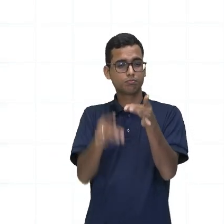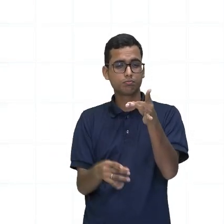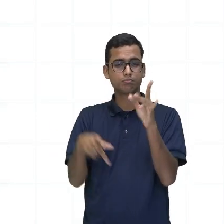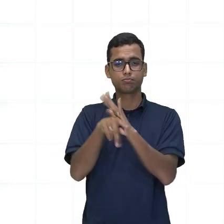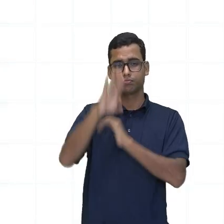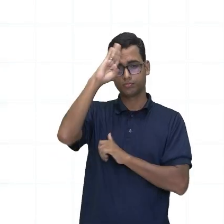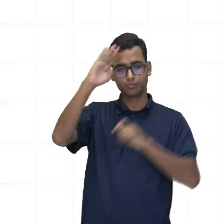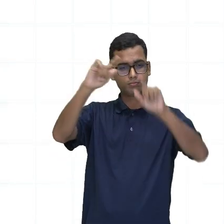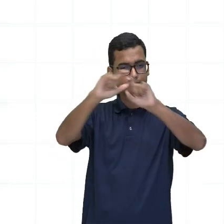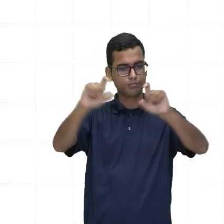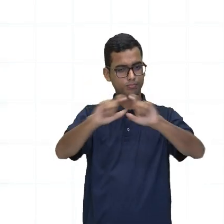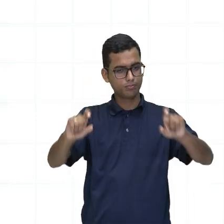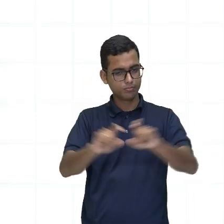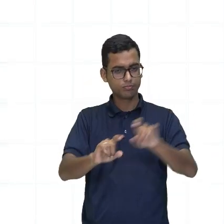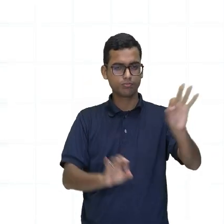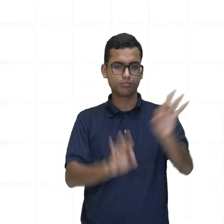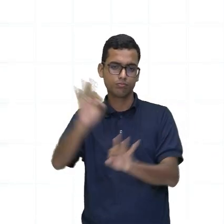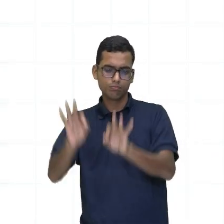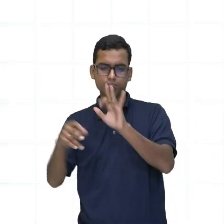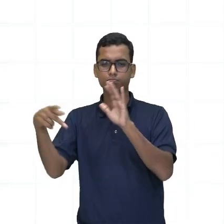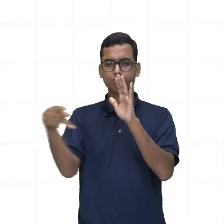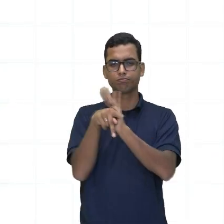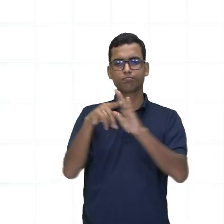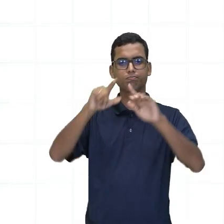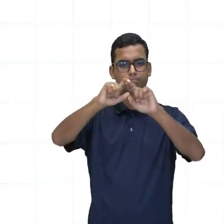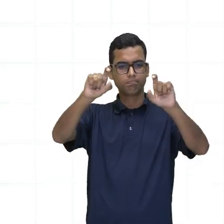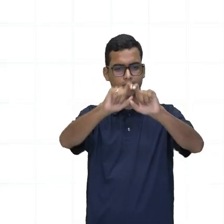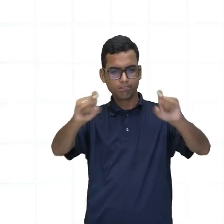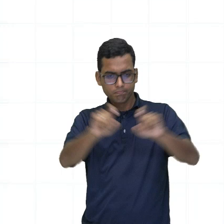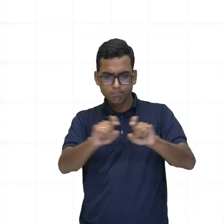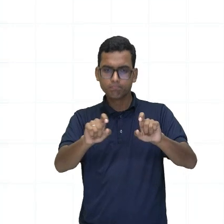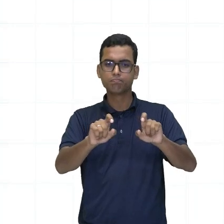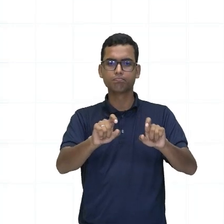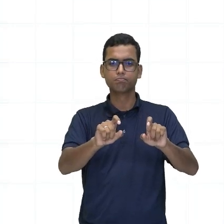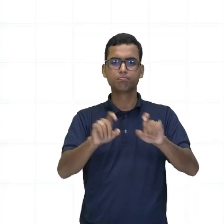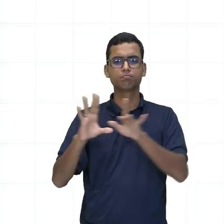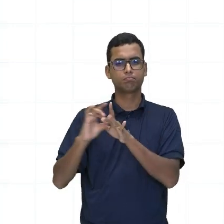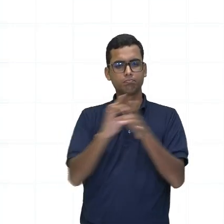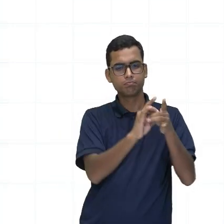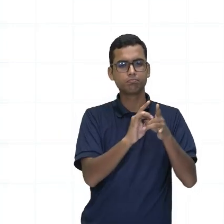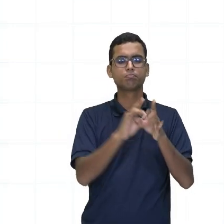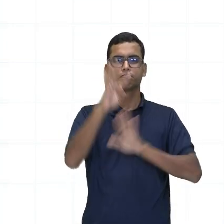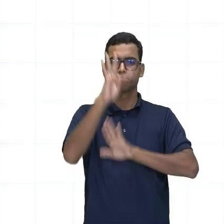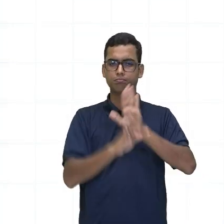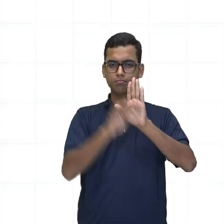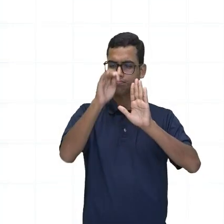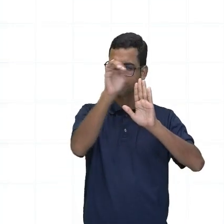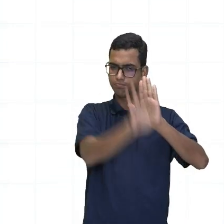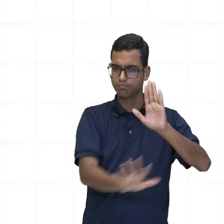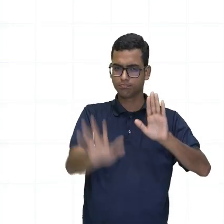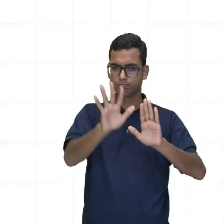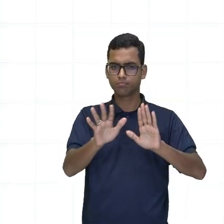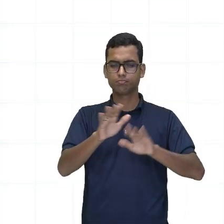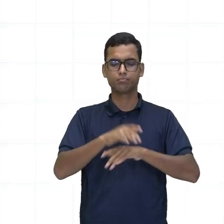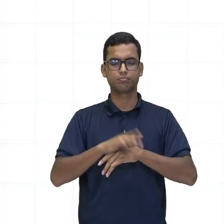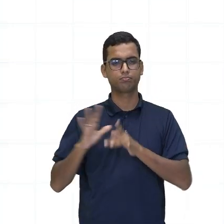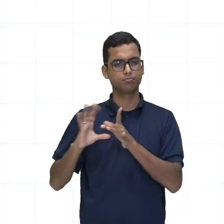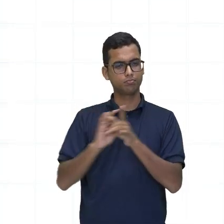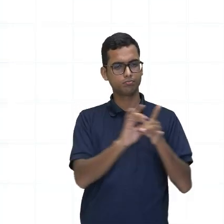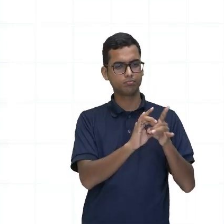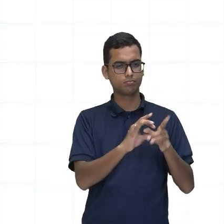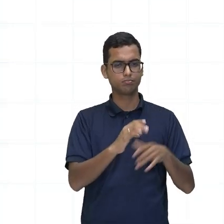detalhamento, assunto principal dos parágrafos, ordenamento dos parágrafos para a construção do sentido geral